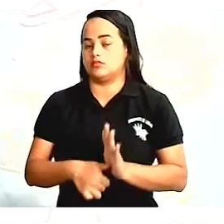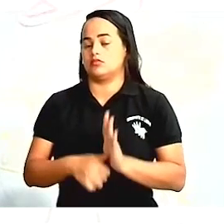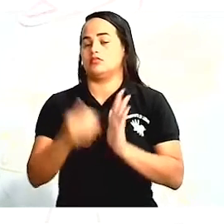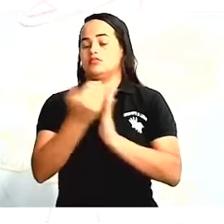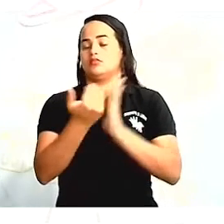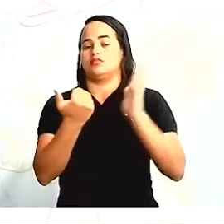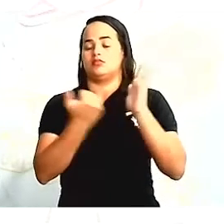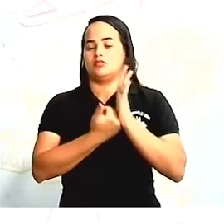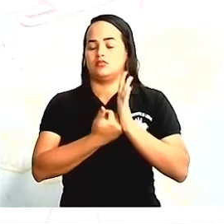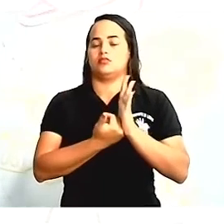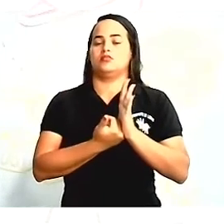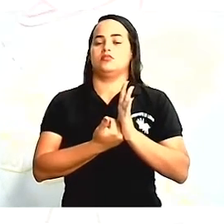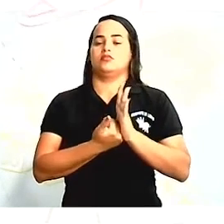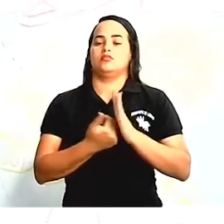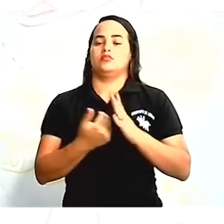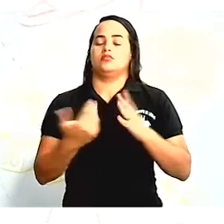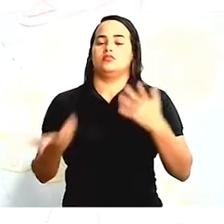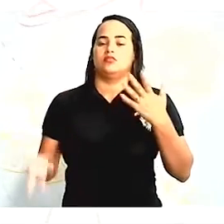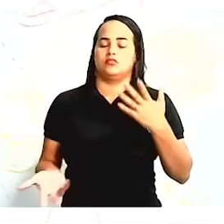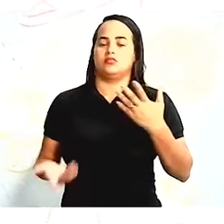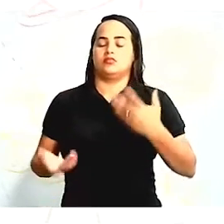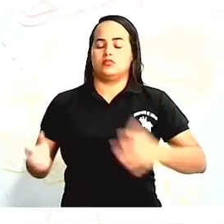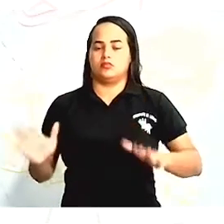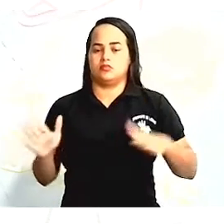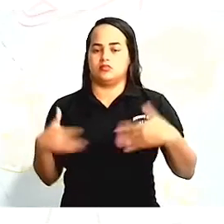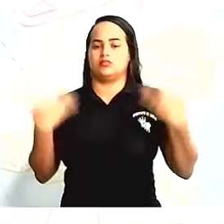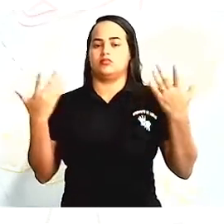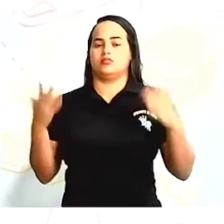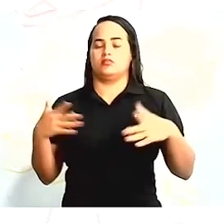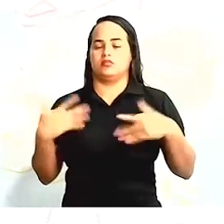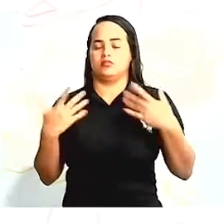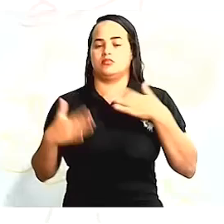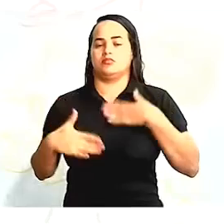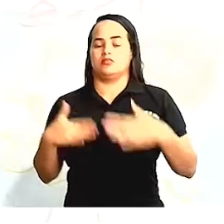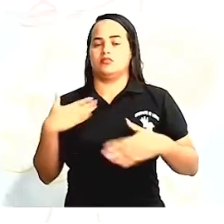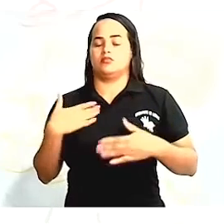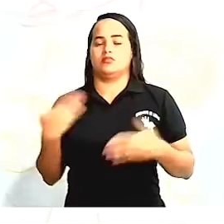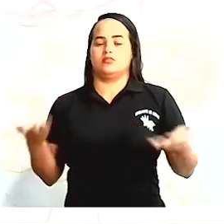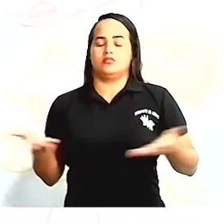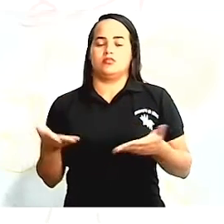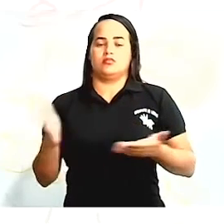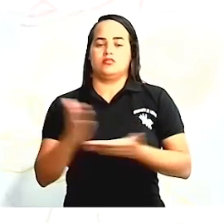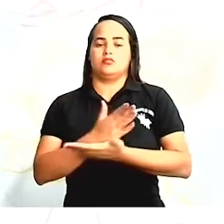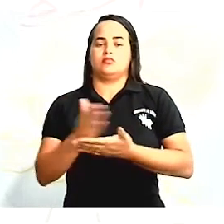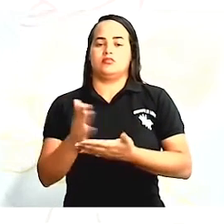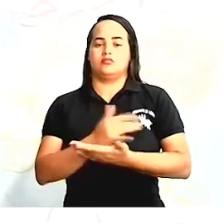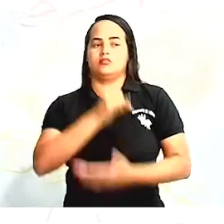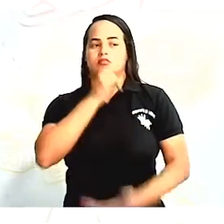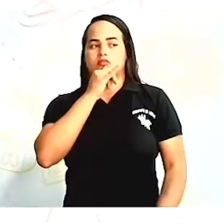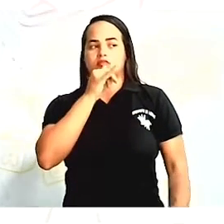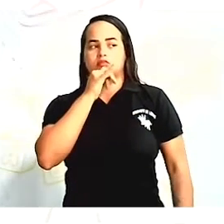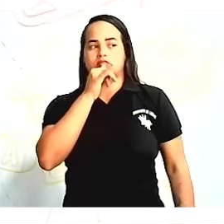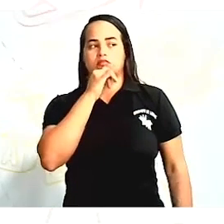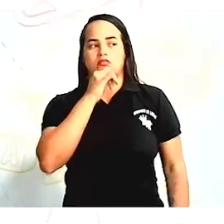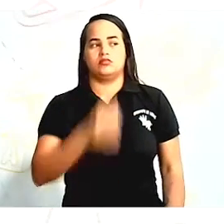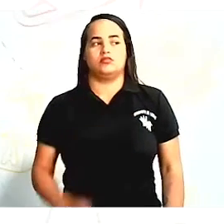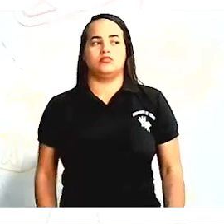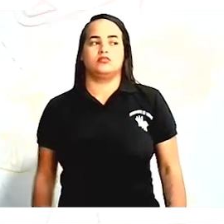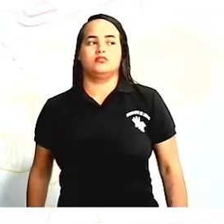de atrasar a manifestação da doença. Então vamos ver agora alguns exemplos de drogas que fazem essa